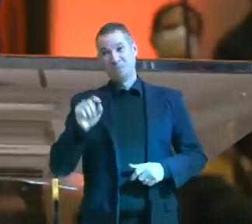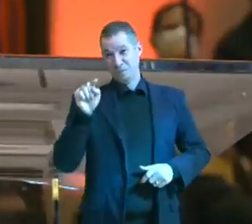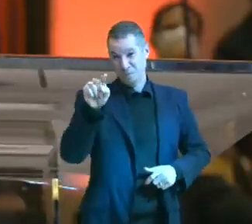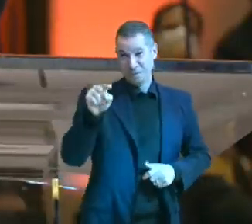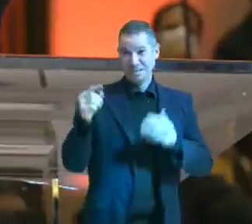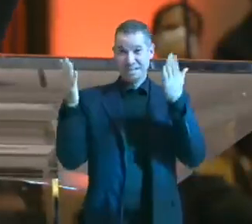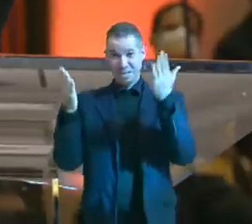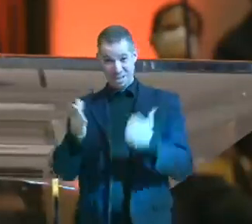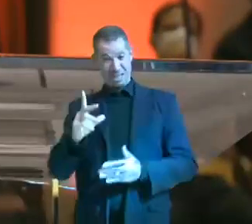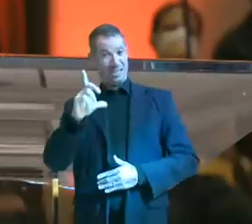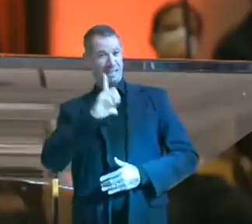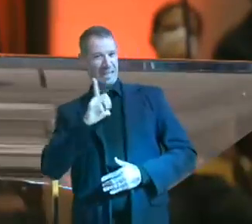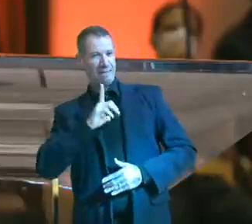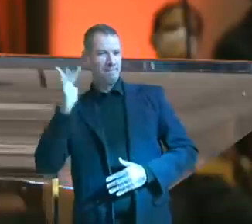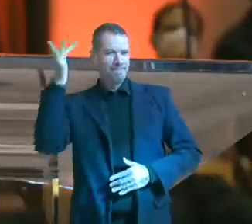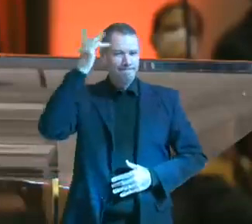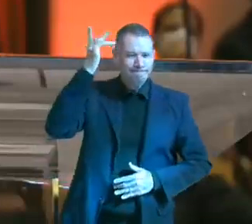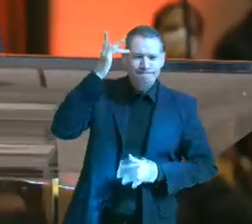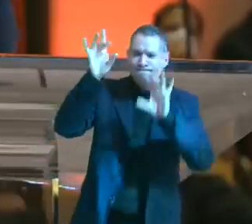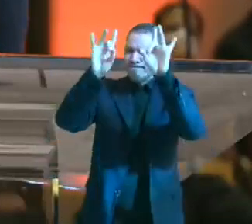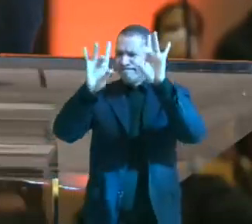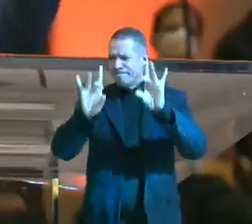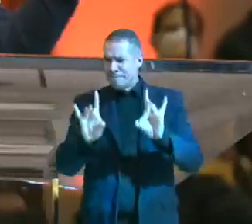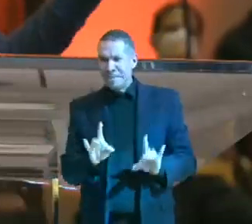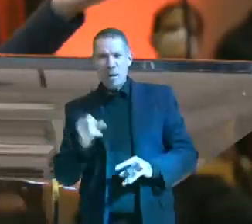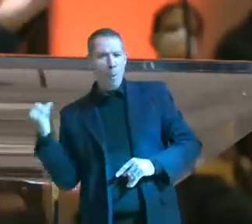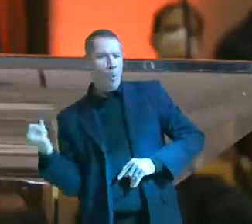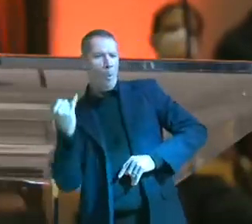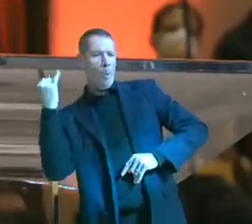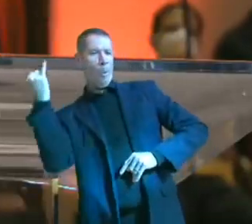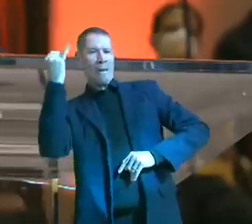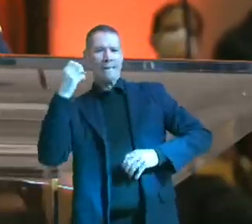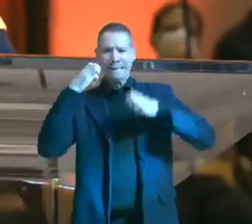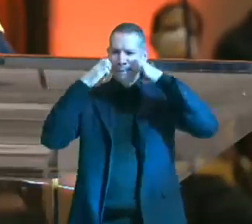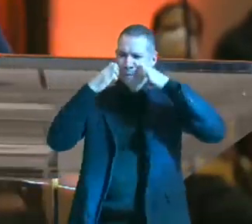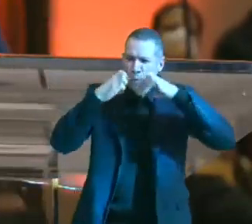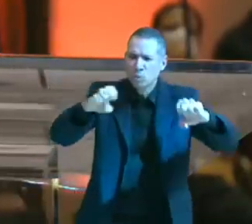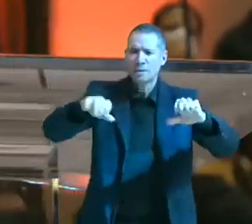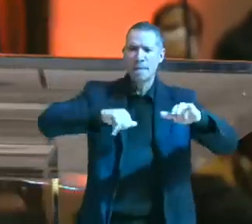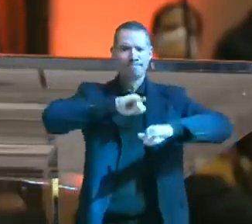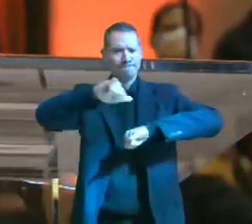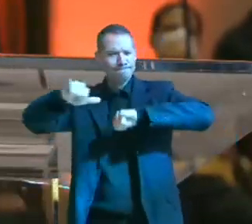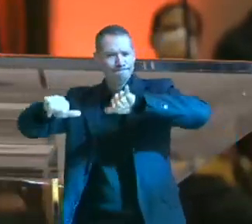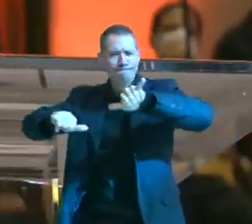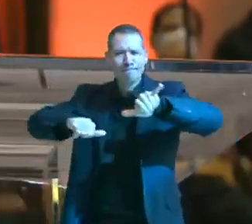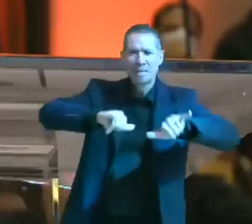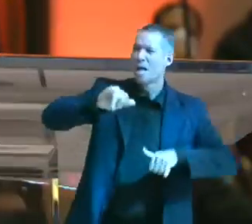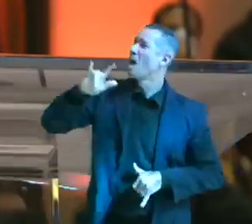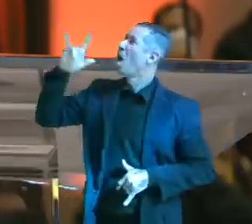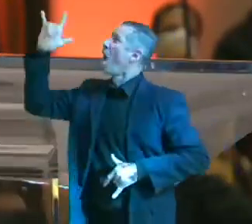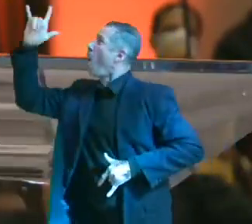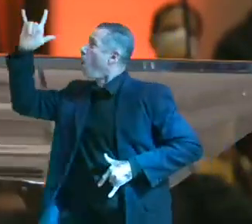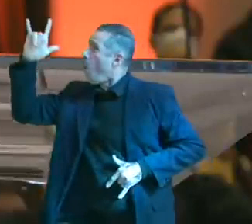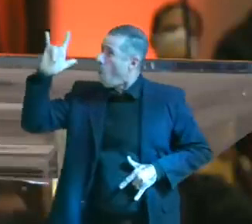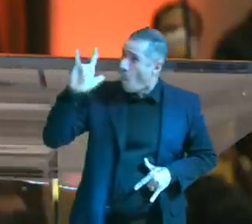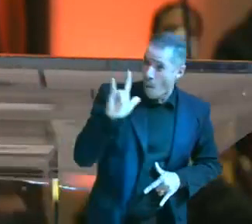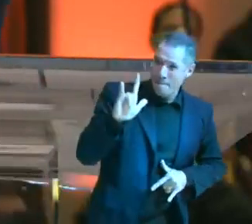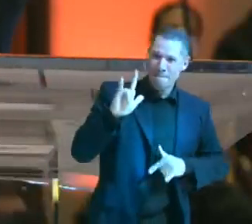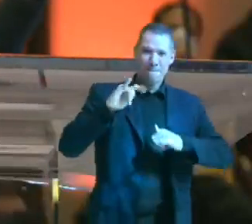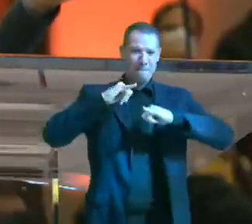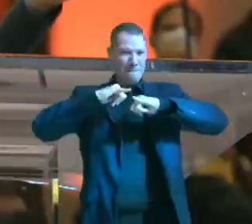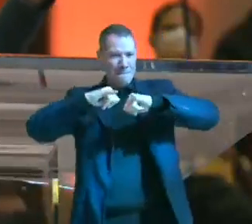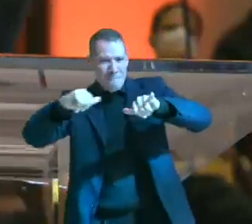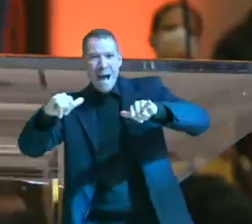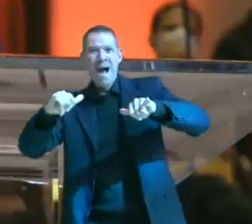você que já teve esse privilégio de anunciar a salvação, de falar desse amor, e uma pessoa